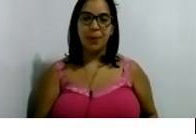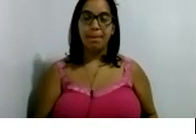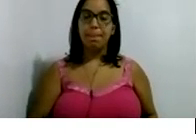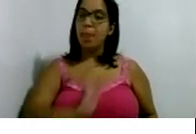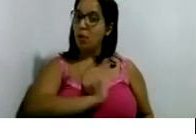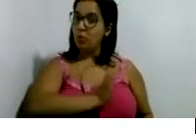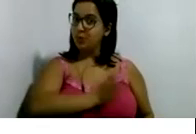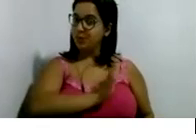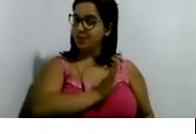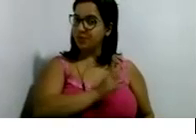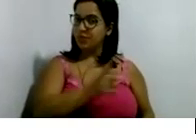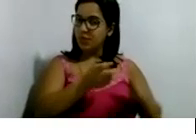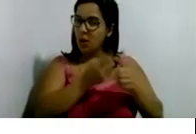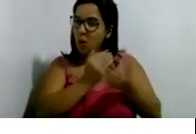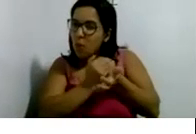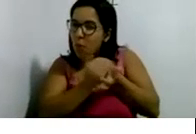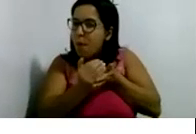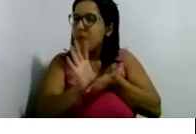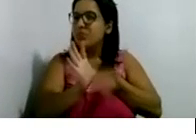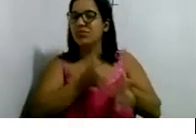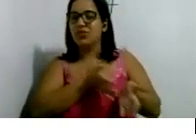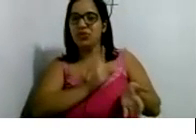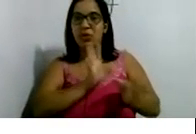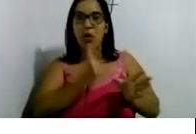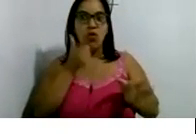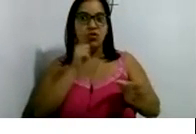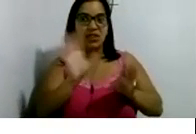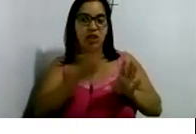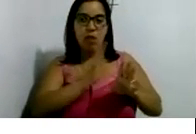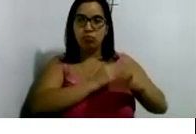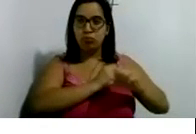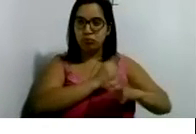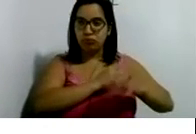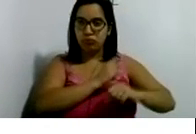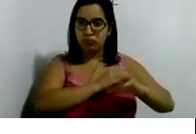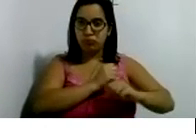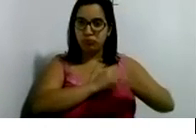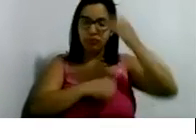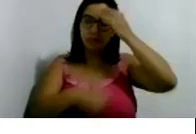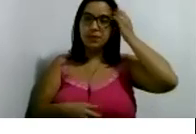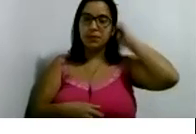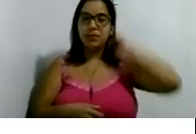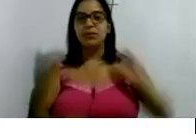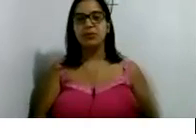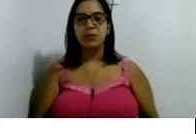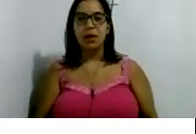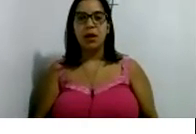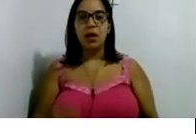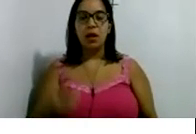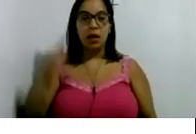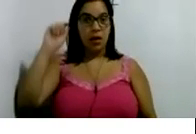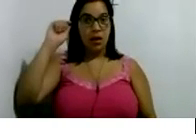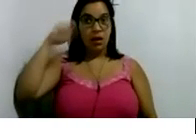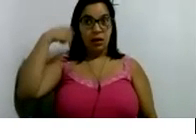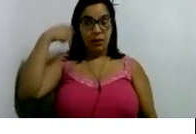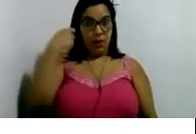esse primórdio de coração, já é capaz de bombear o sangue. Nessa imagem, a gente não consegue nem ver